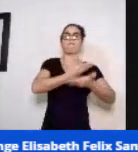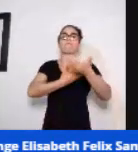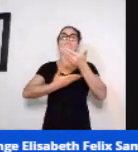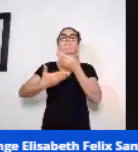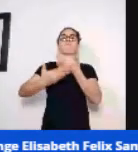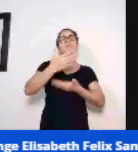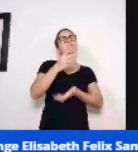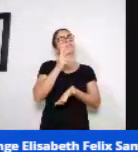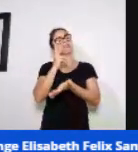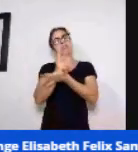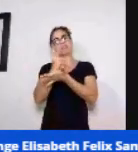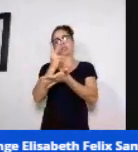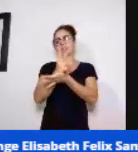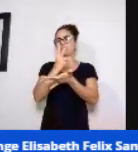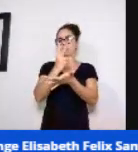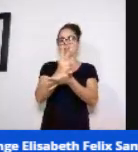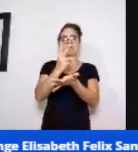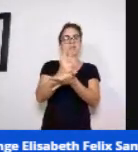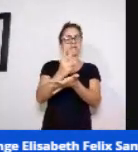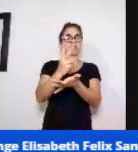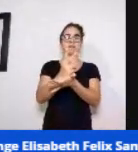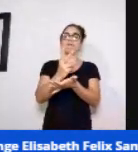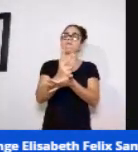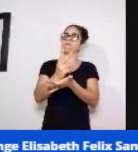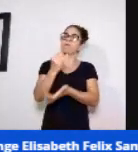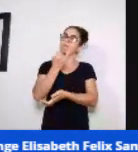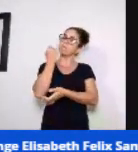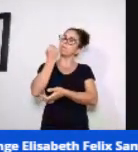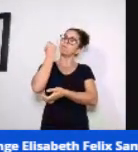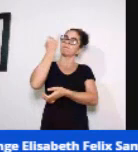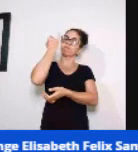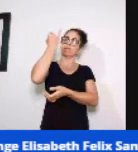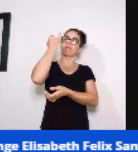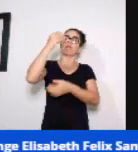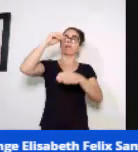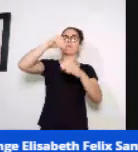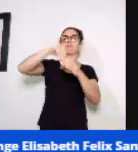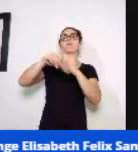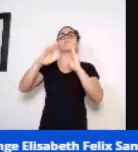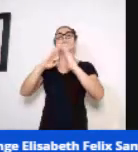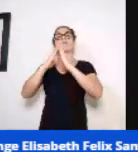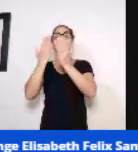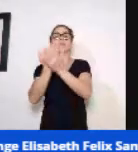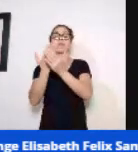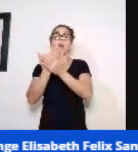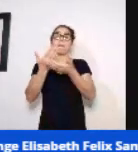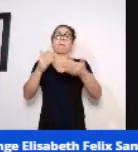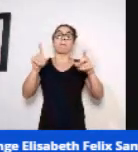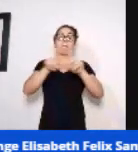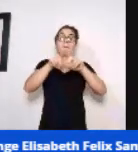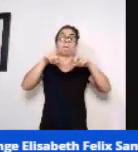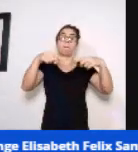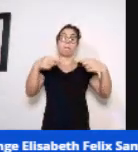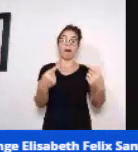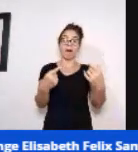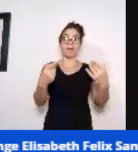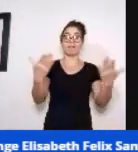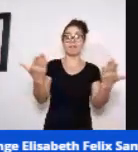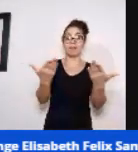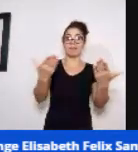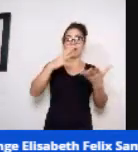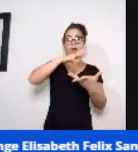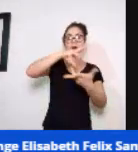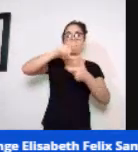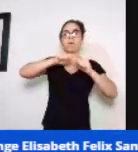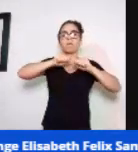sempre foi de grande relevância dentro da unidade escolar. Mas, diante desse momento de pandemia, ela se tornou